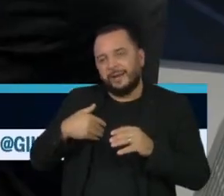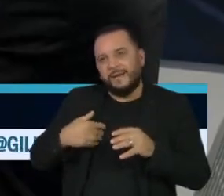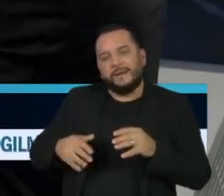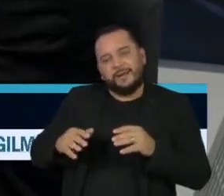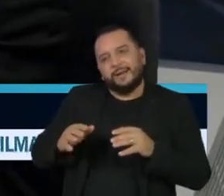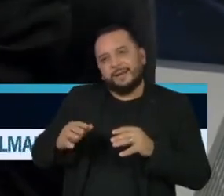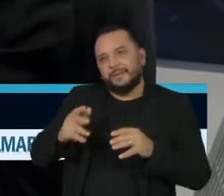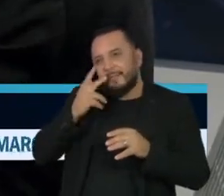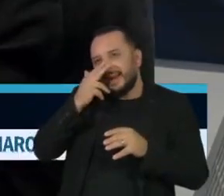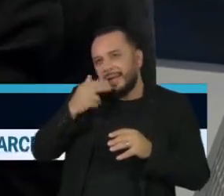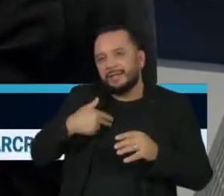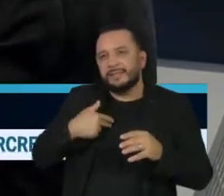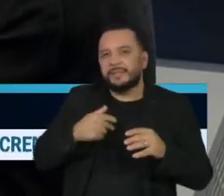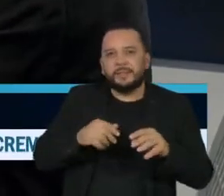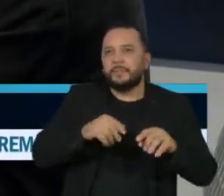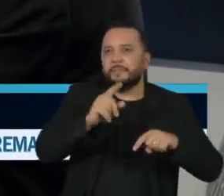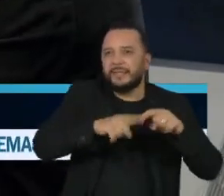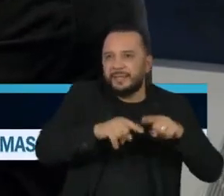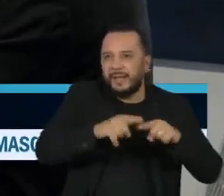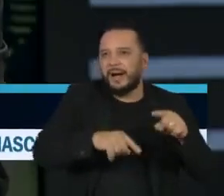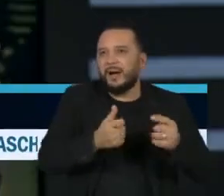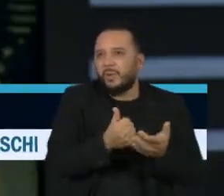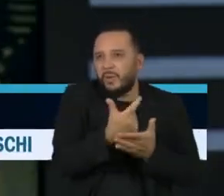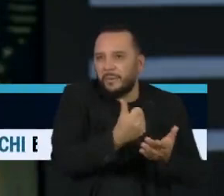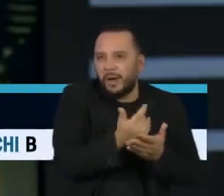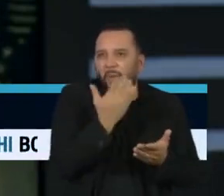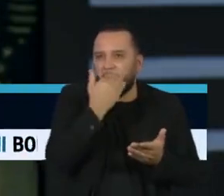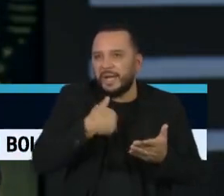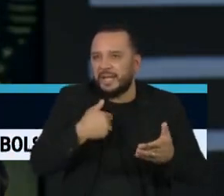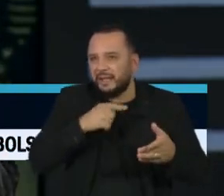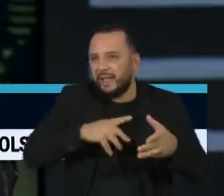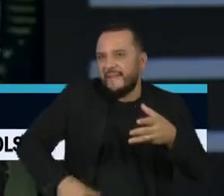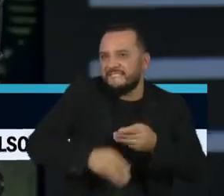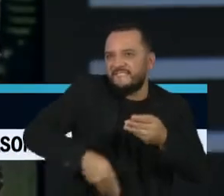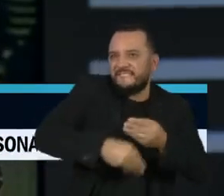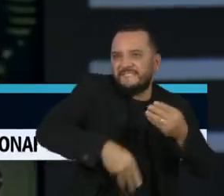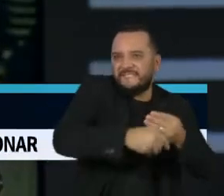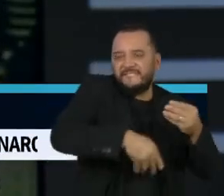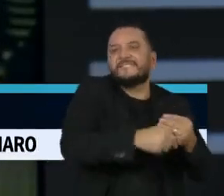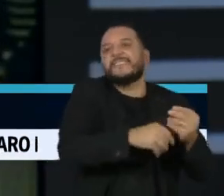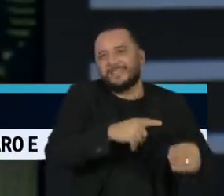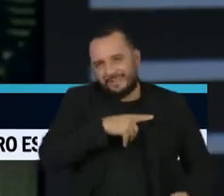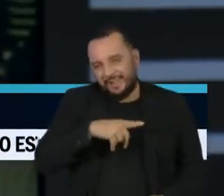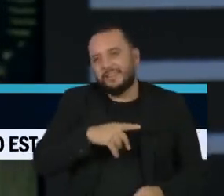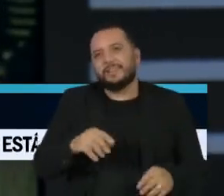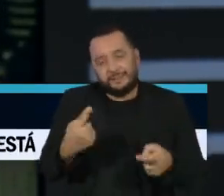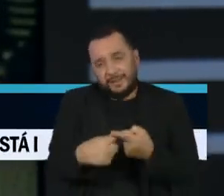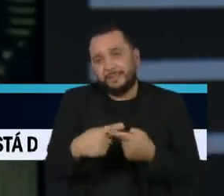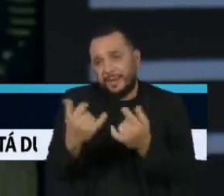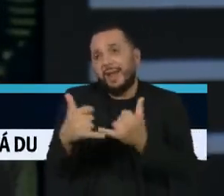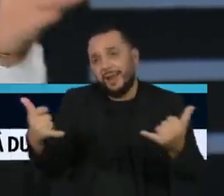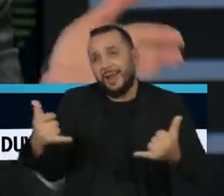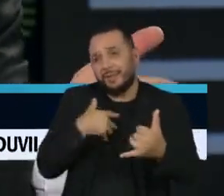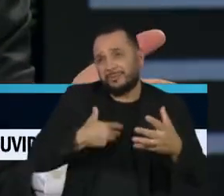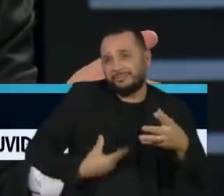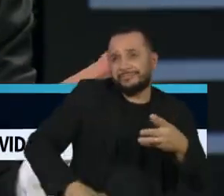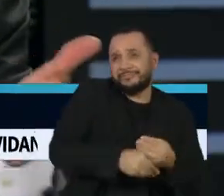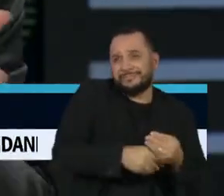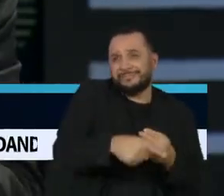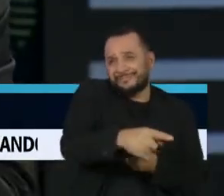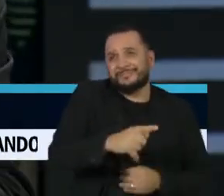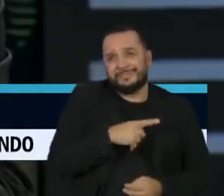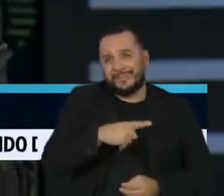cadeia produtiva do país inteiro. Não tem nenhuma indústria que não tem na conta elétrica, principalmente as industriais, mas também